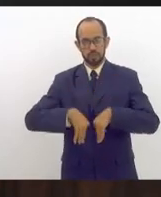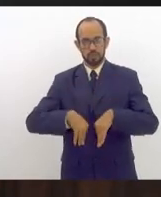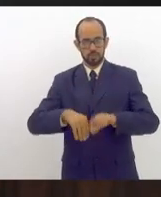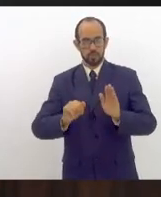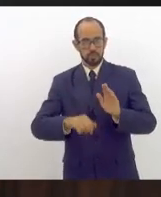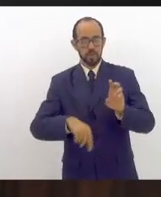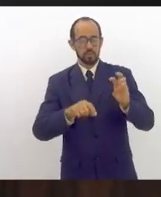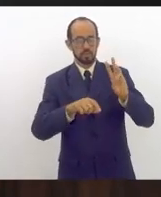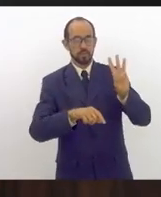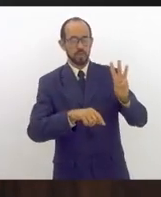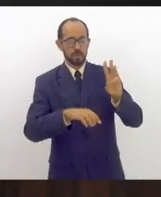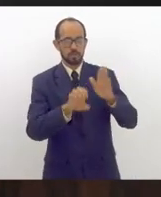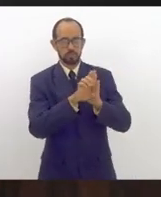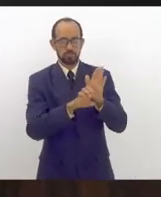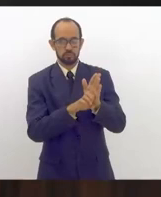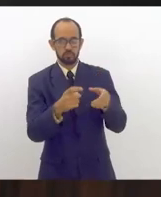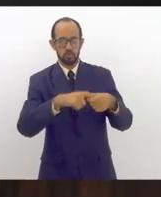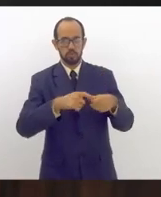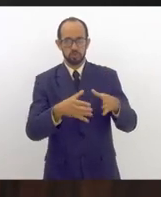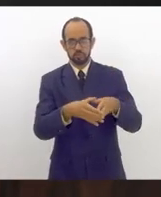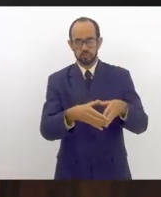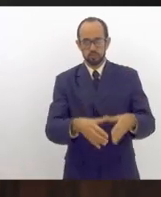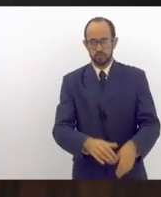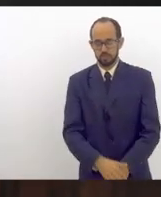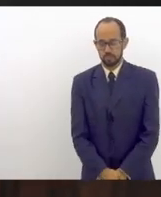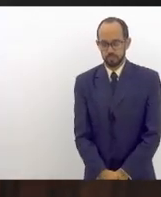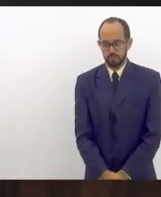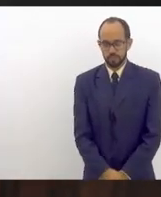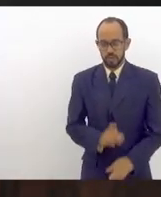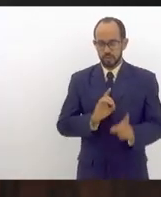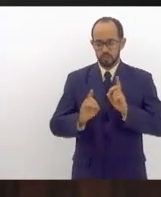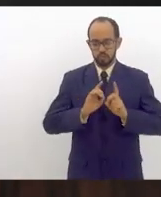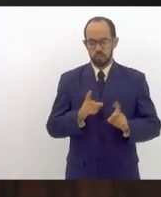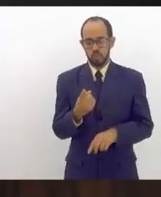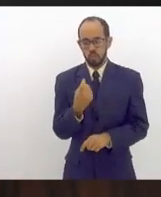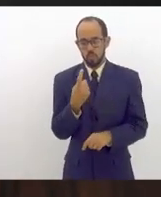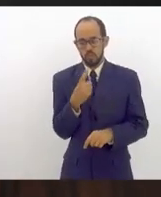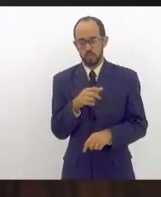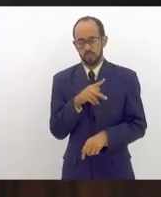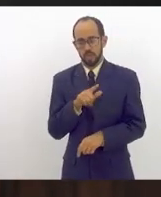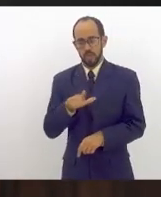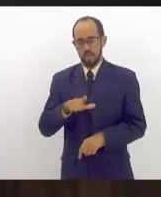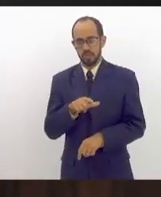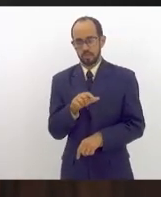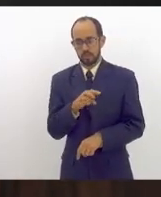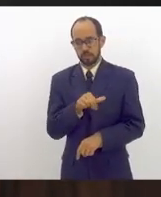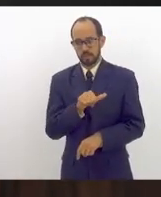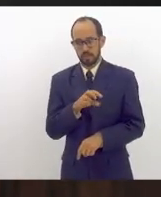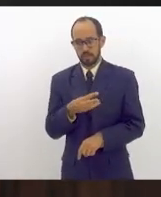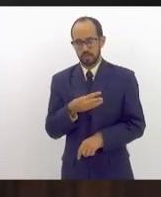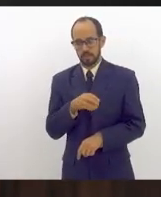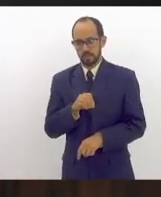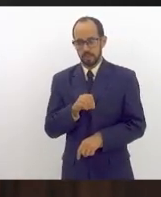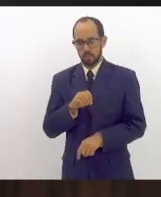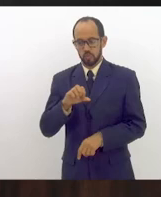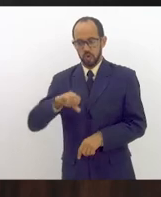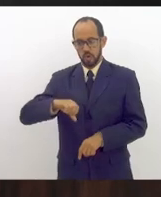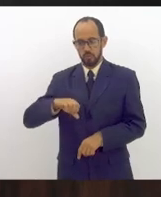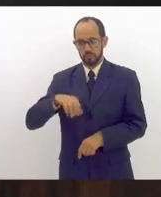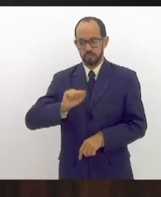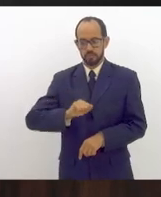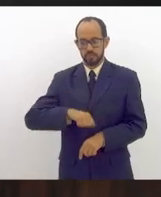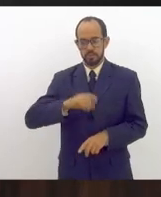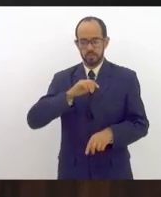recebeu 3 emendas e retorna às comissões. Em discussão, única projeto de resolução 1309 de 22, de autoria do deputado